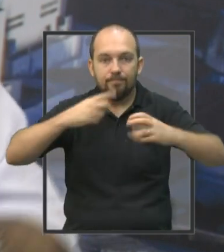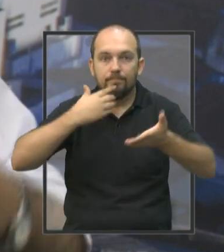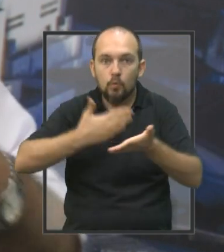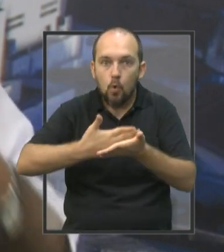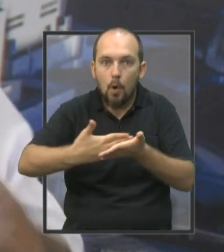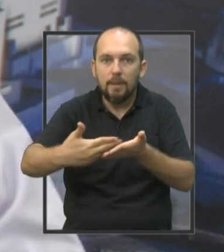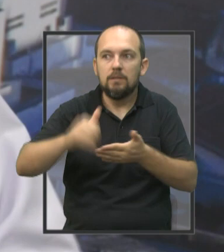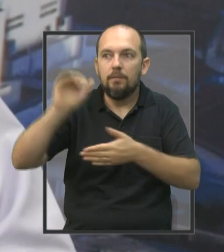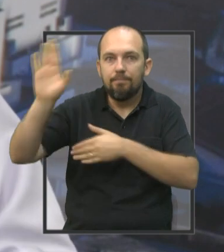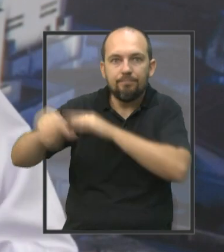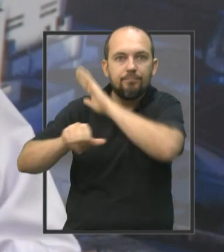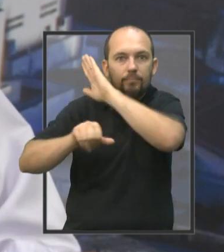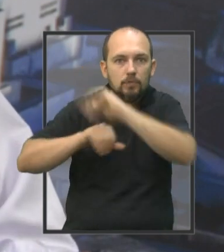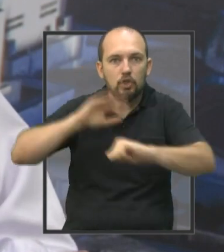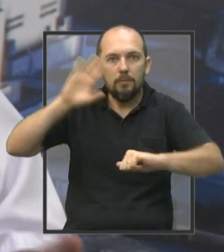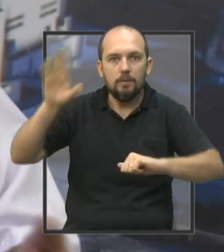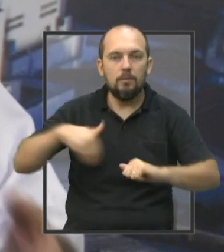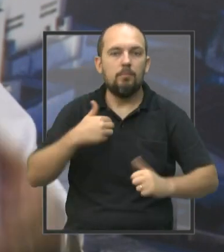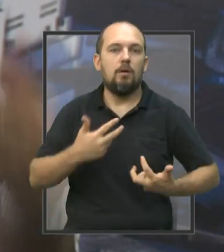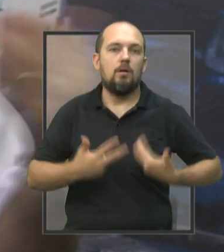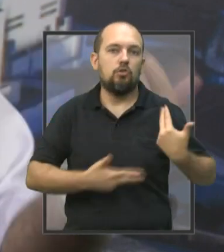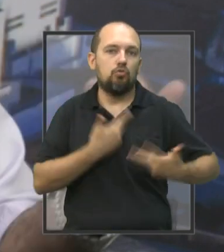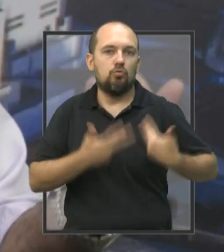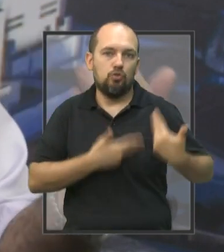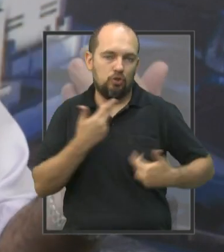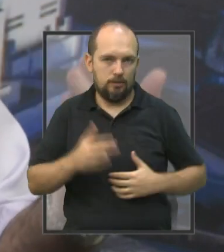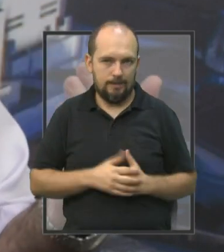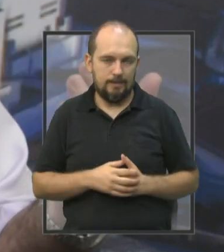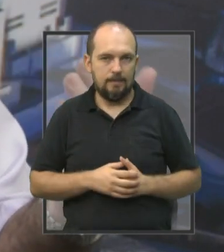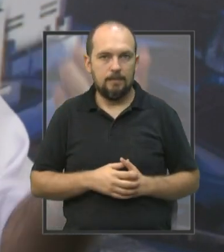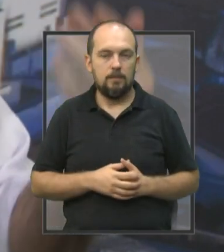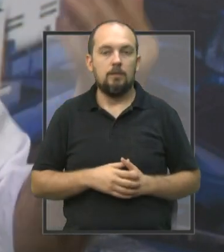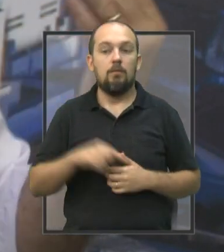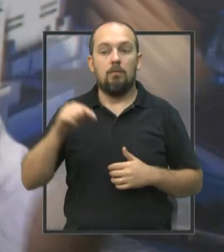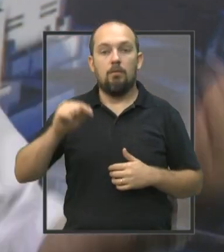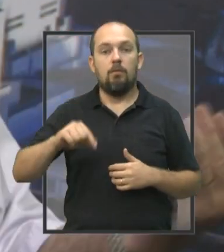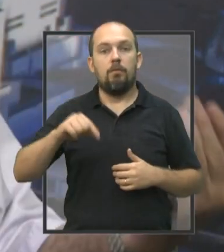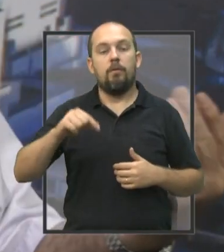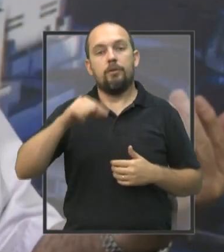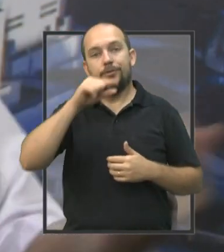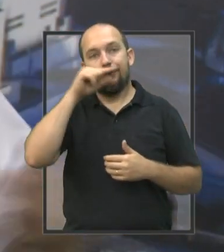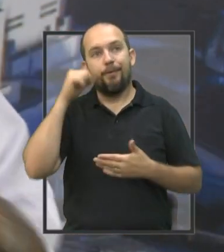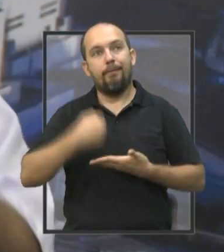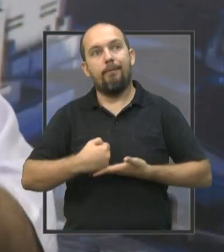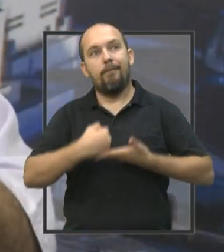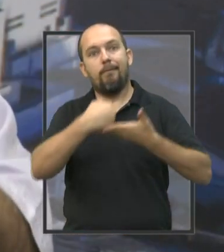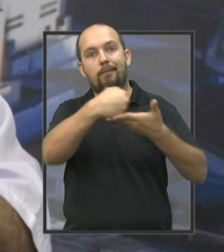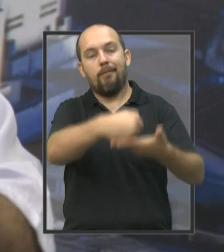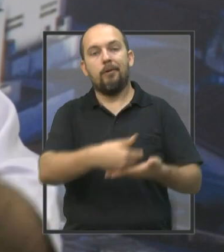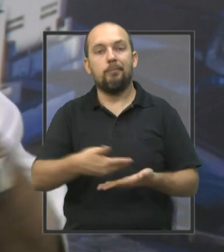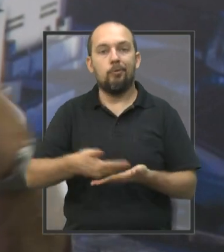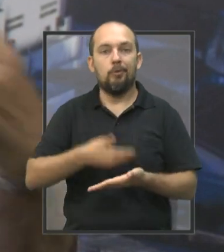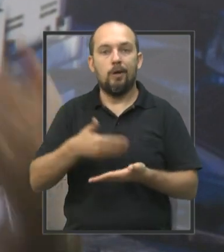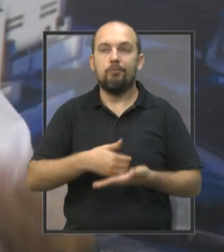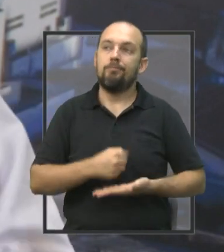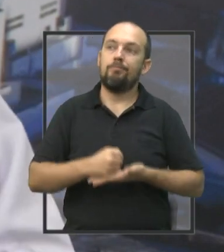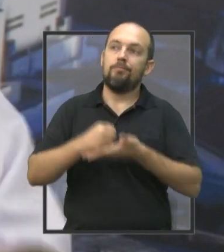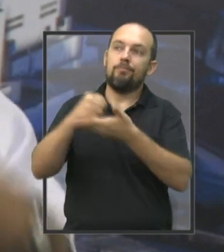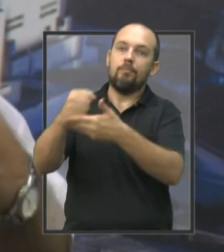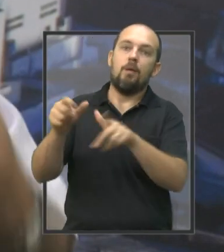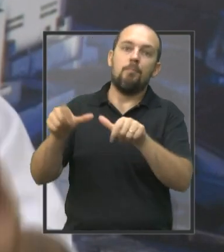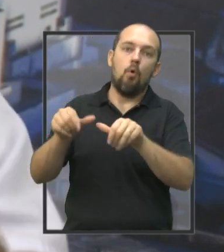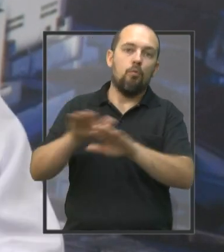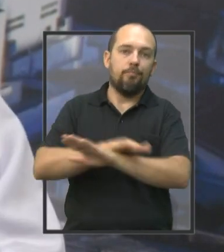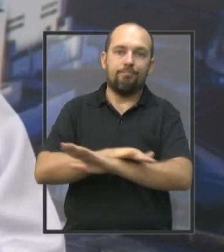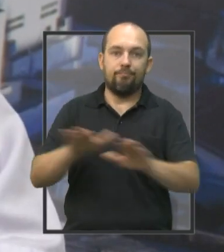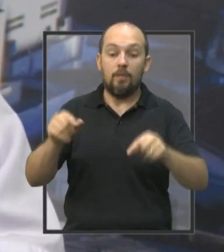encaminhar para fazer os exames. Deixar de mandar paciente para Botucatu, para Bauru, para fazer. E